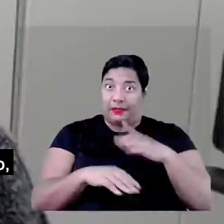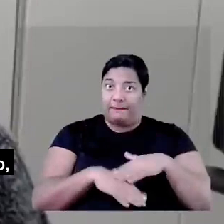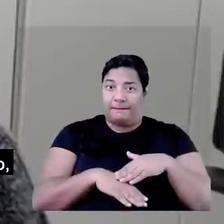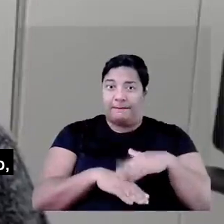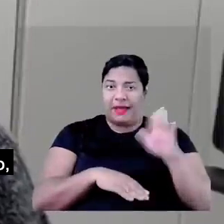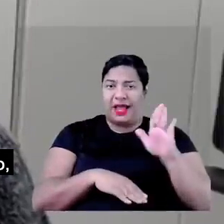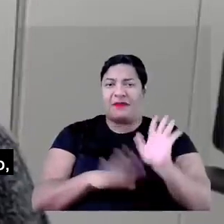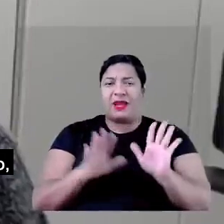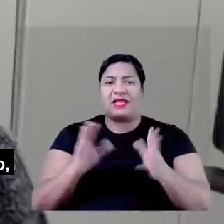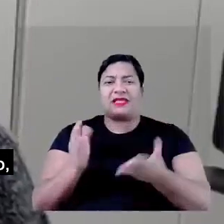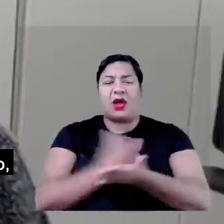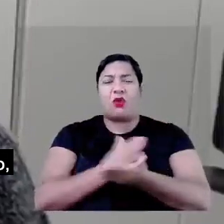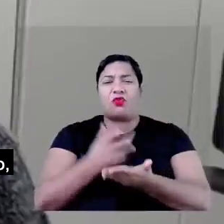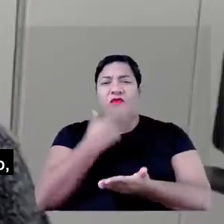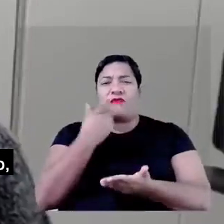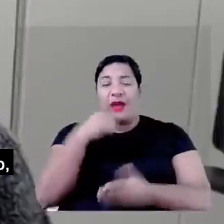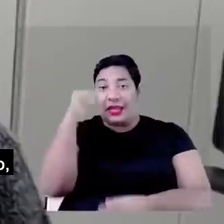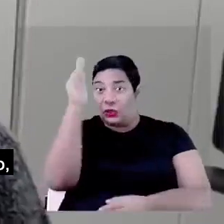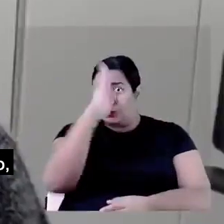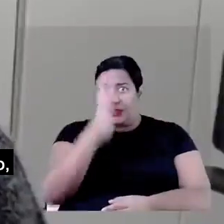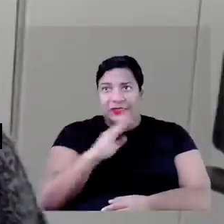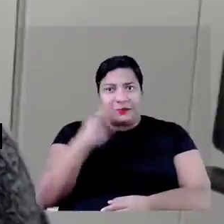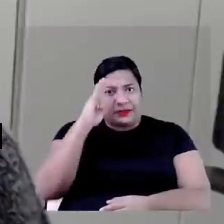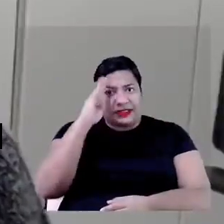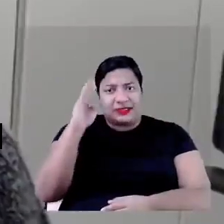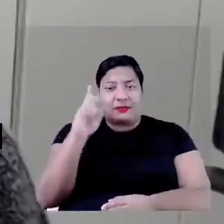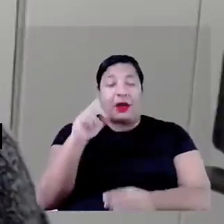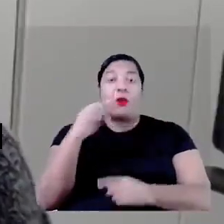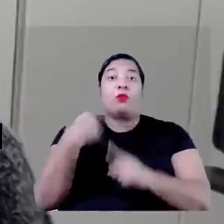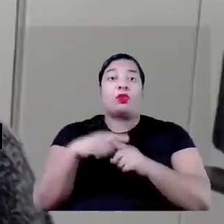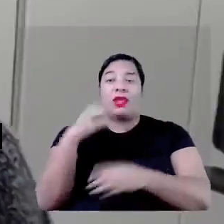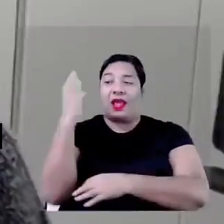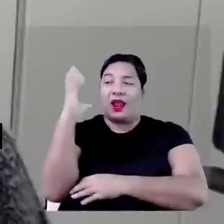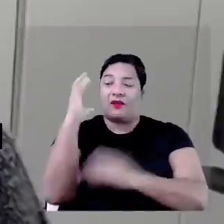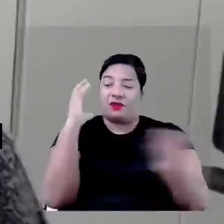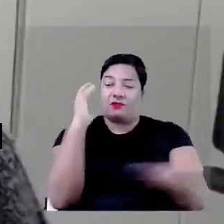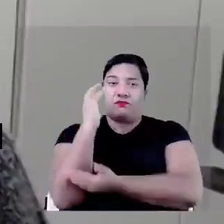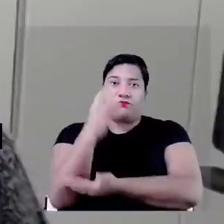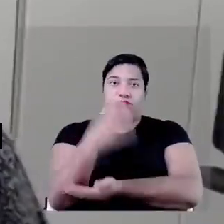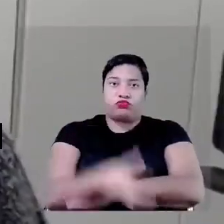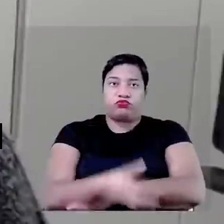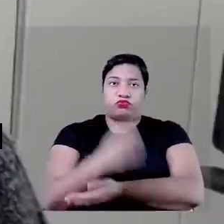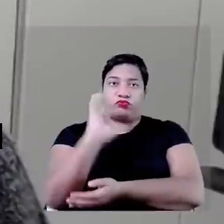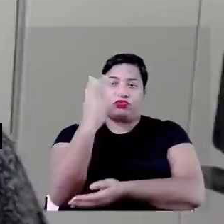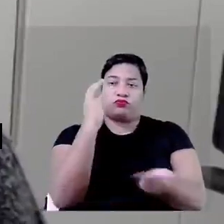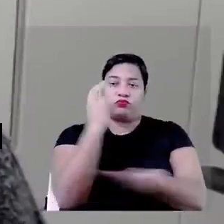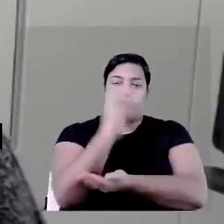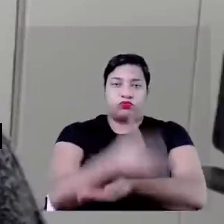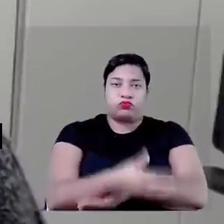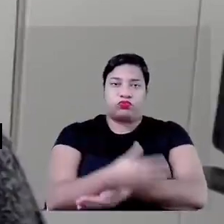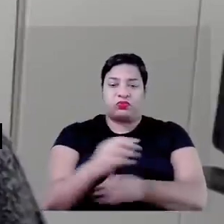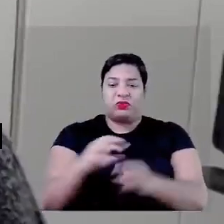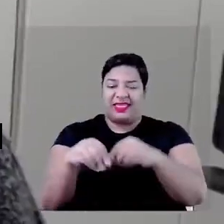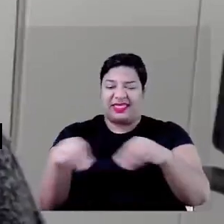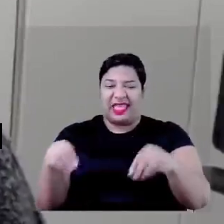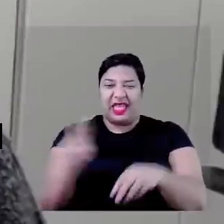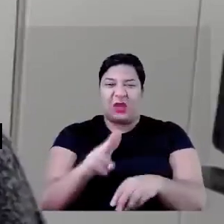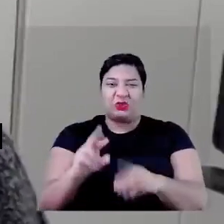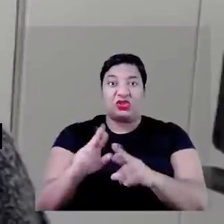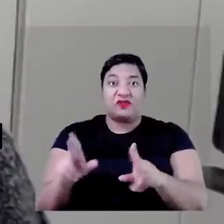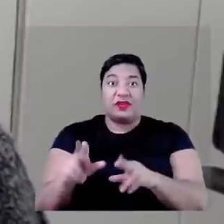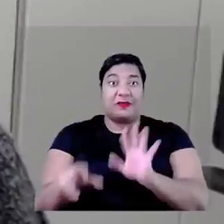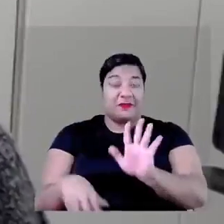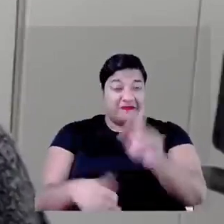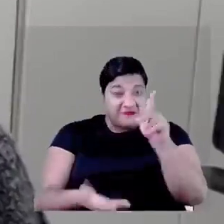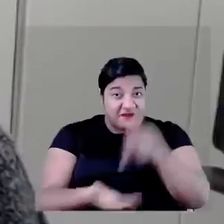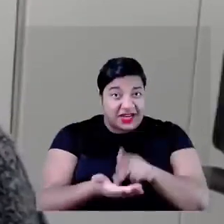das emissões brasileiras são decorrentes do desmatamento, mudanças do uso da terra, mas nesse recorte geográfico, considerando a realidade de São